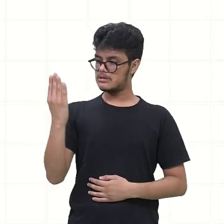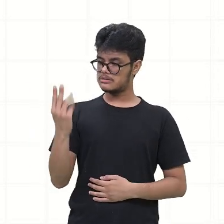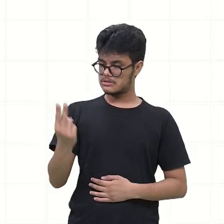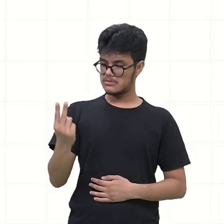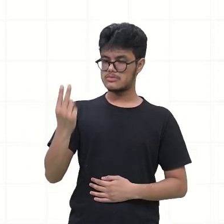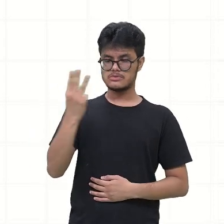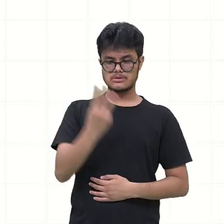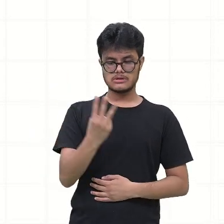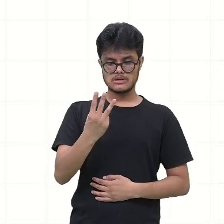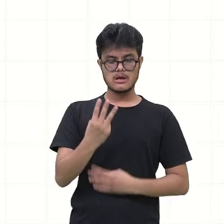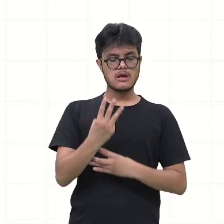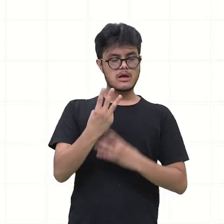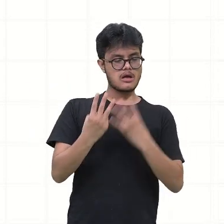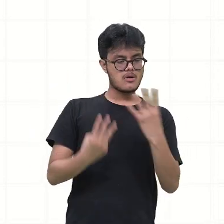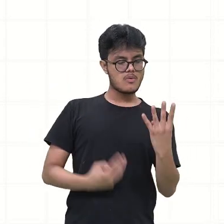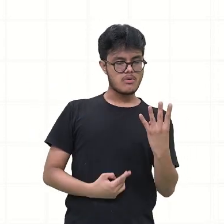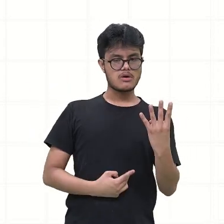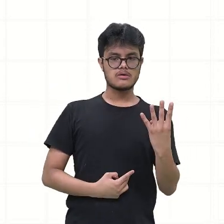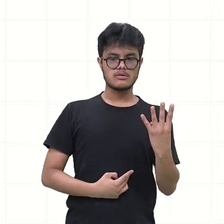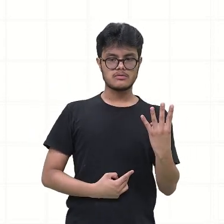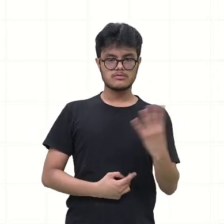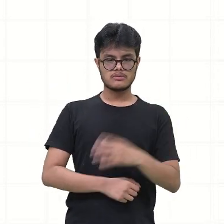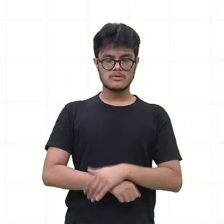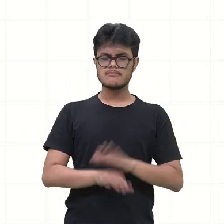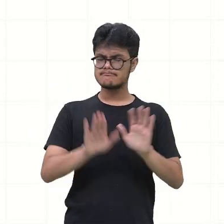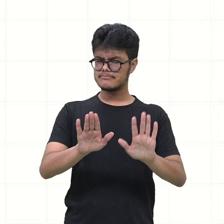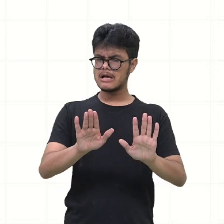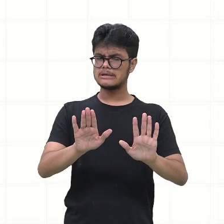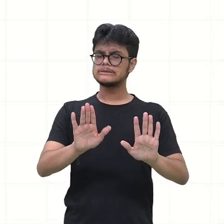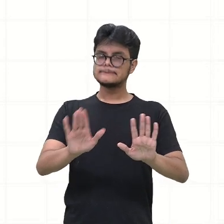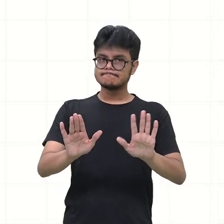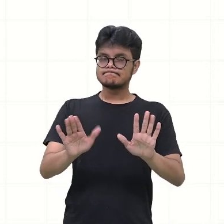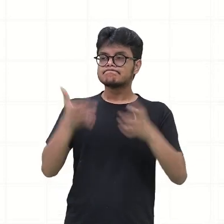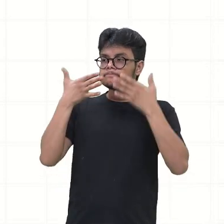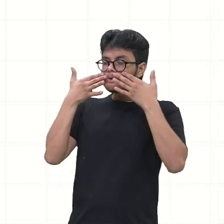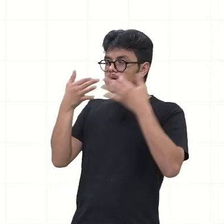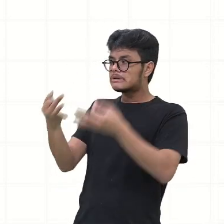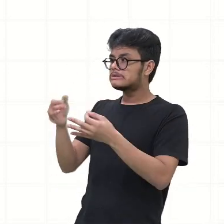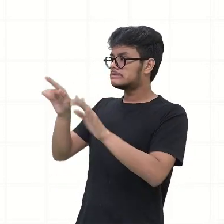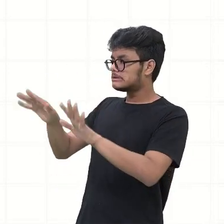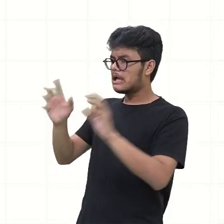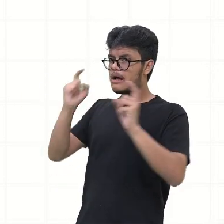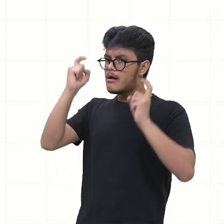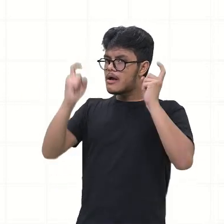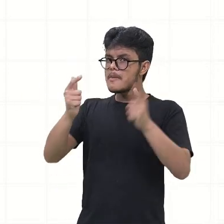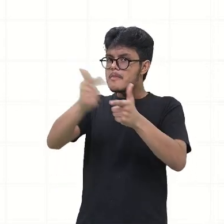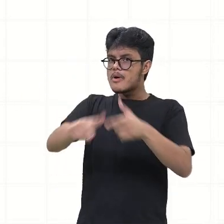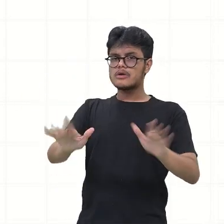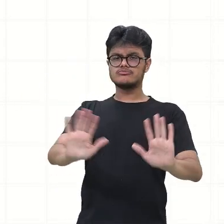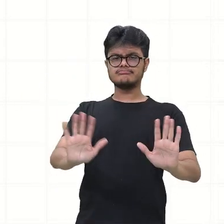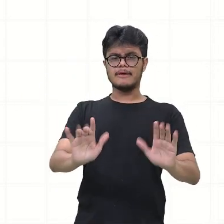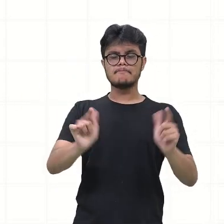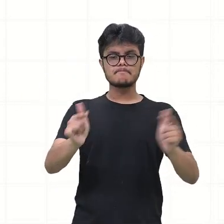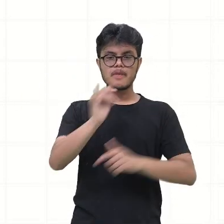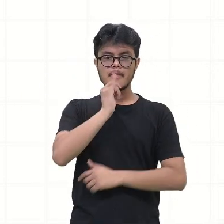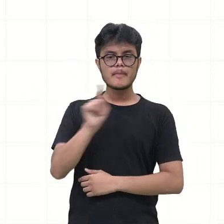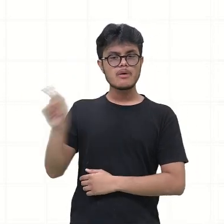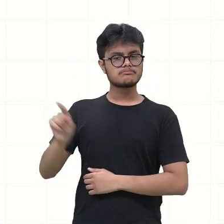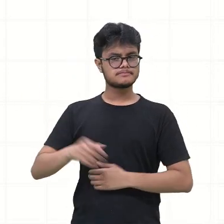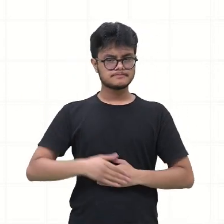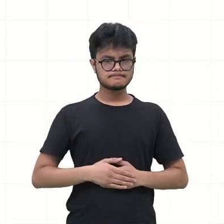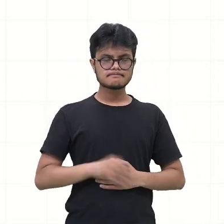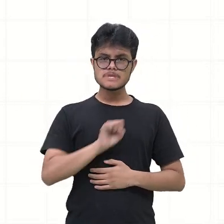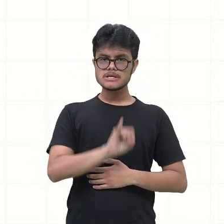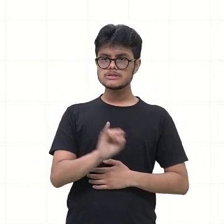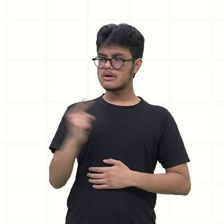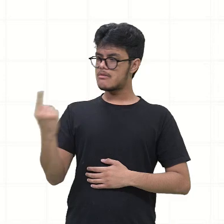quarto. Eu ia até numerar, mas eu não vou numerar não, para a gente não se confundir, tá? Então, ó, do